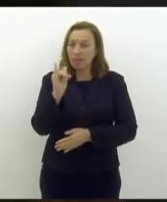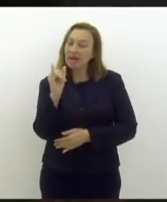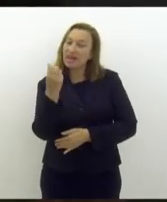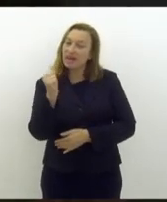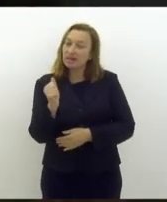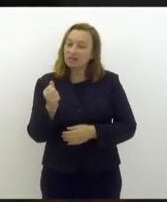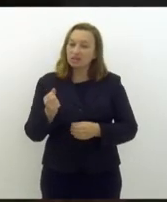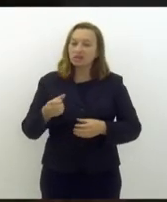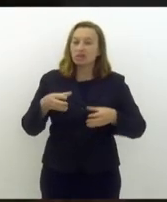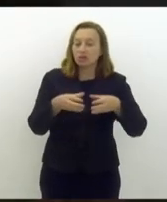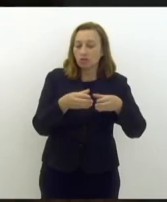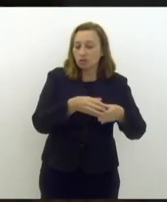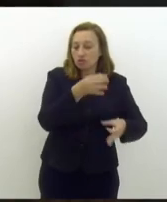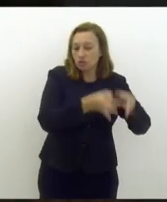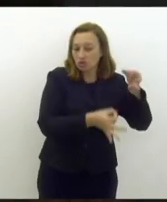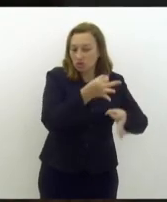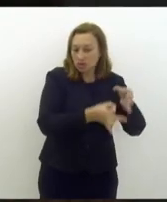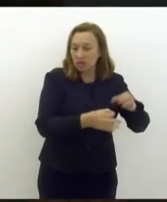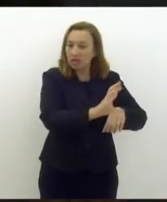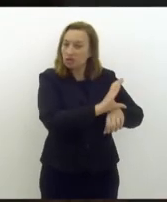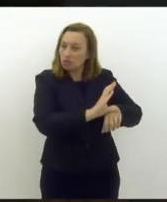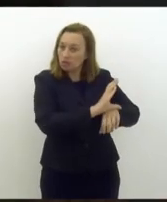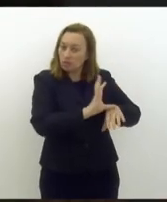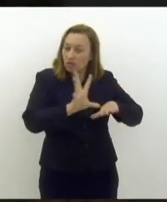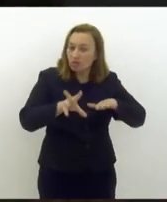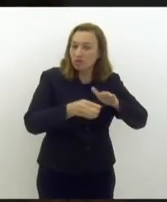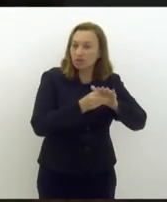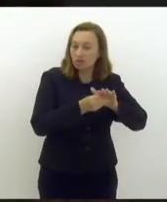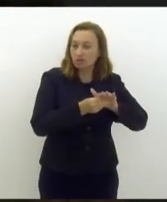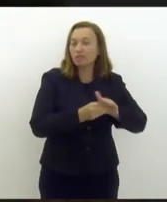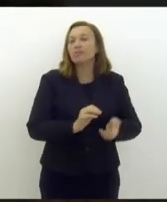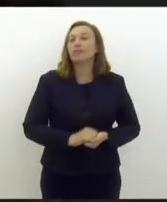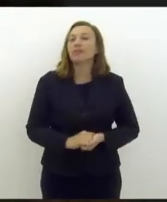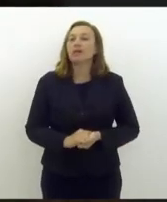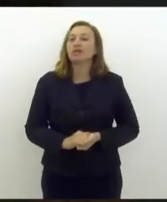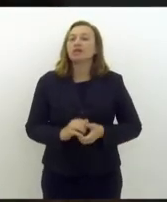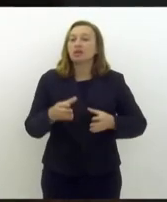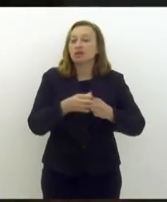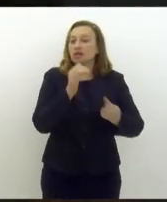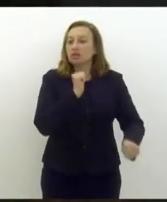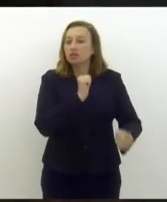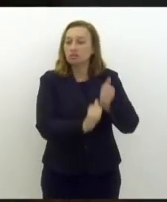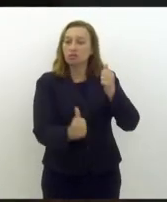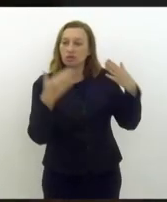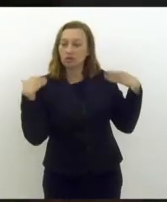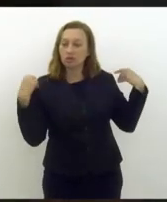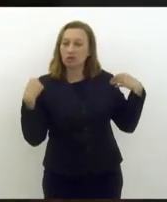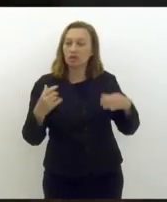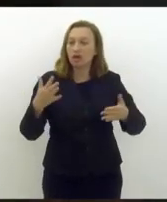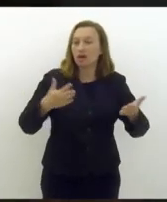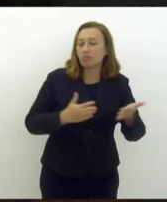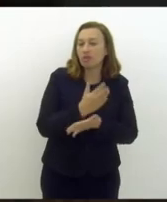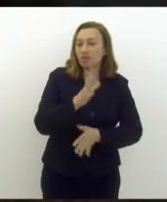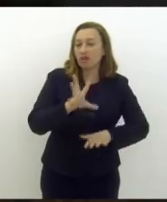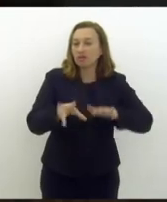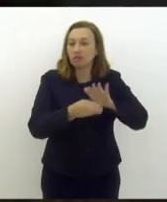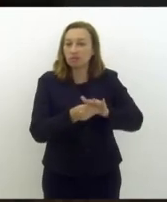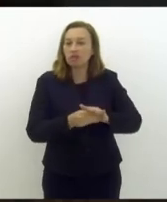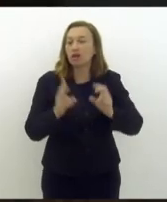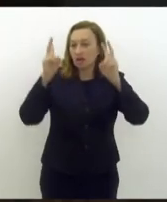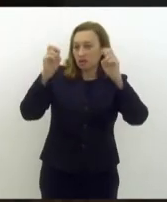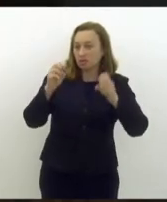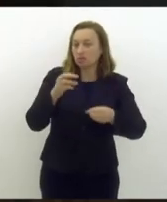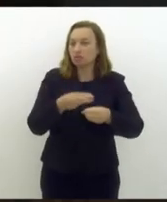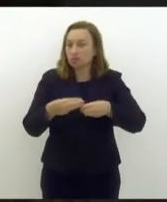comissões Constituição e justiça pela constitucionalidade com emendas de esporte e lazer favorável com emendas e de assuntos municipais